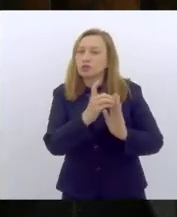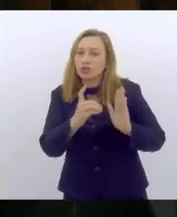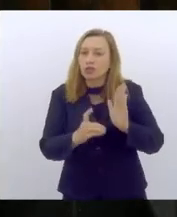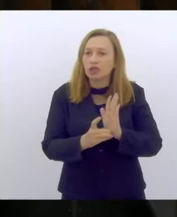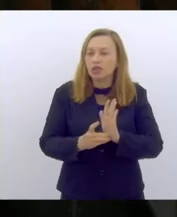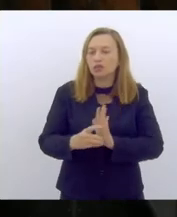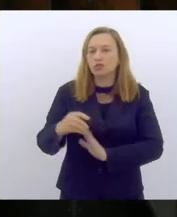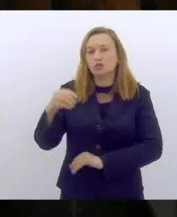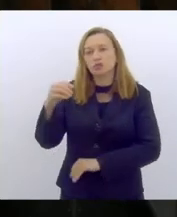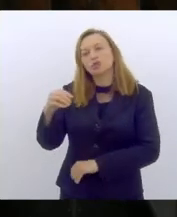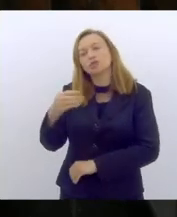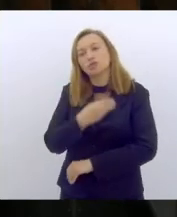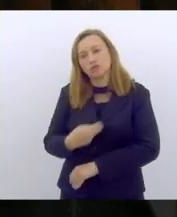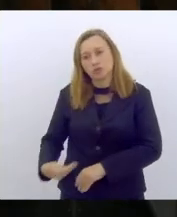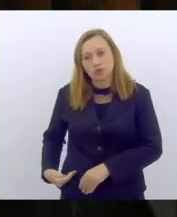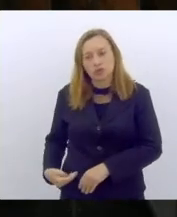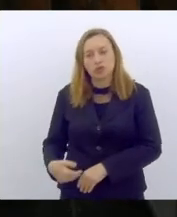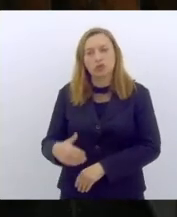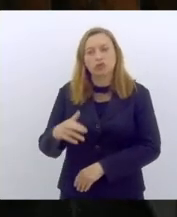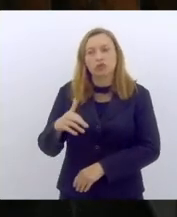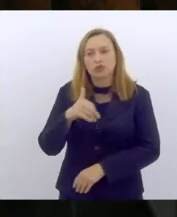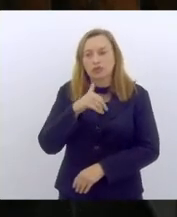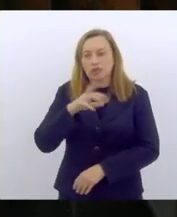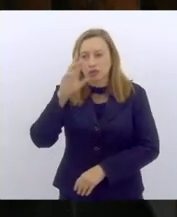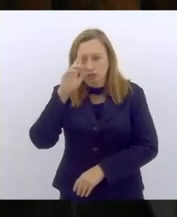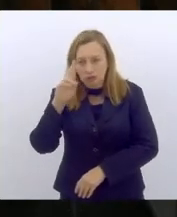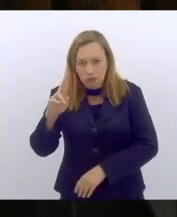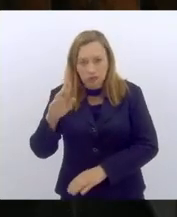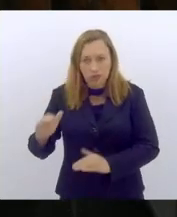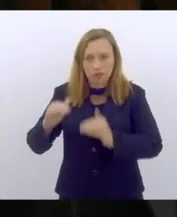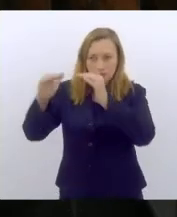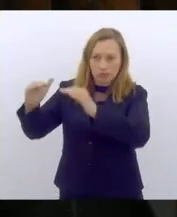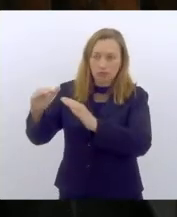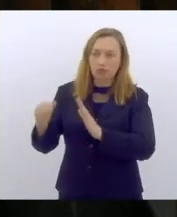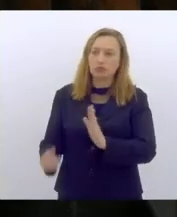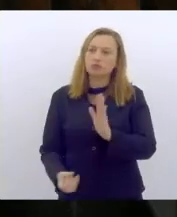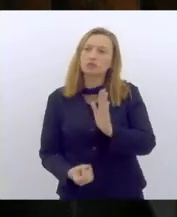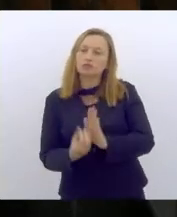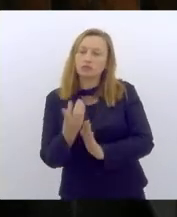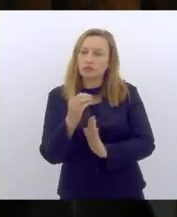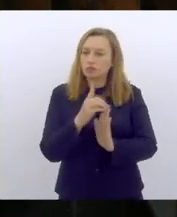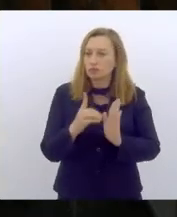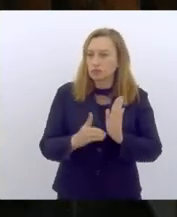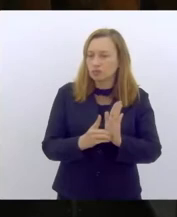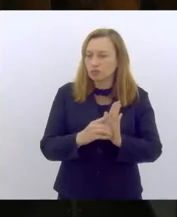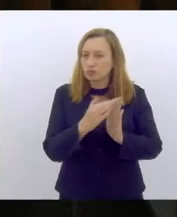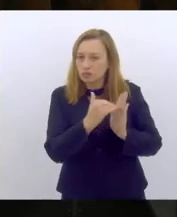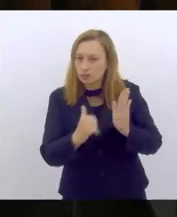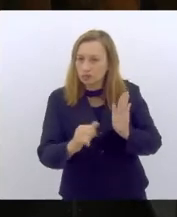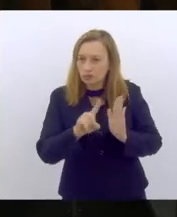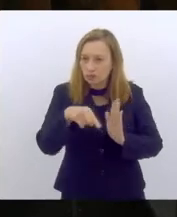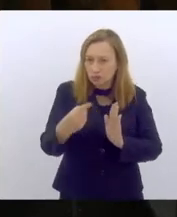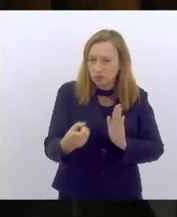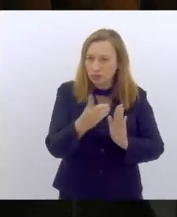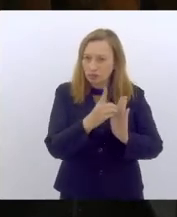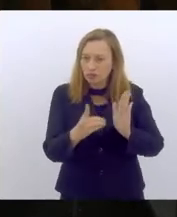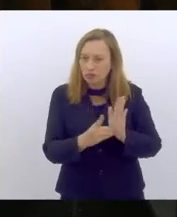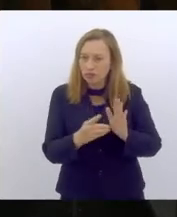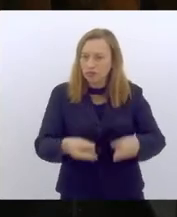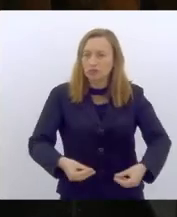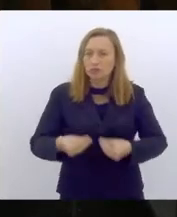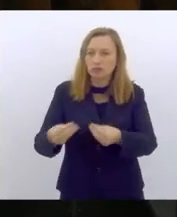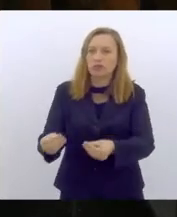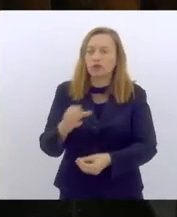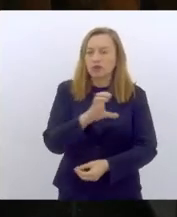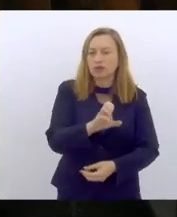do governador e vossa excelência fez um decreto Legislativo na tentativa de caçar esse decreto dando a serped